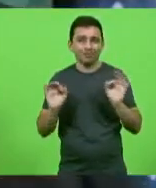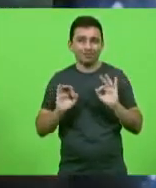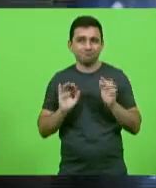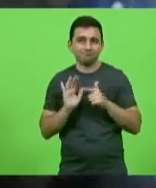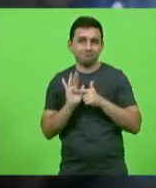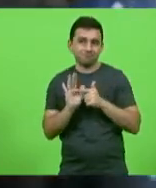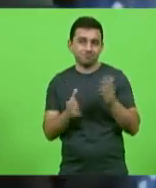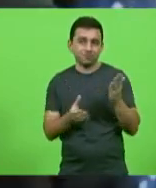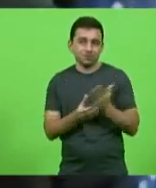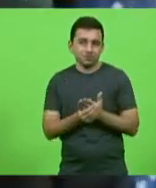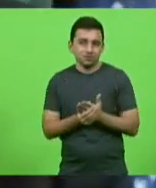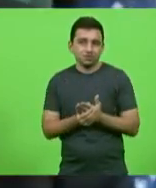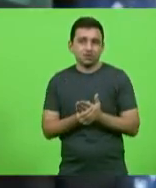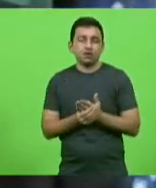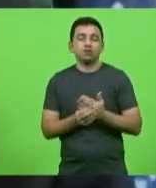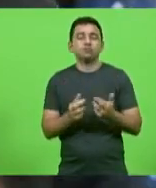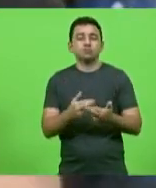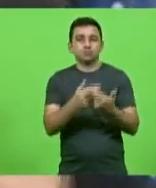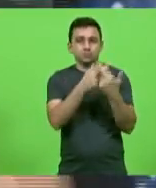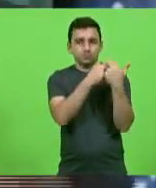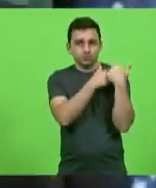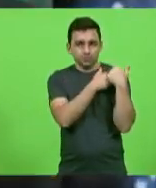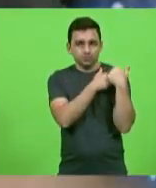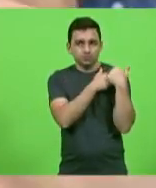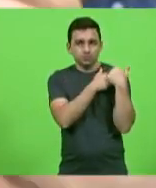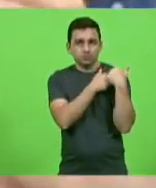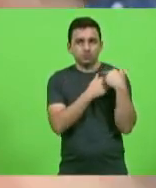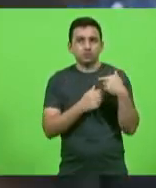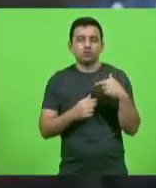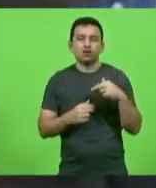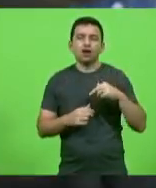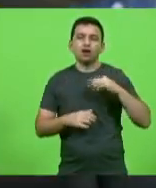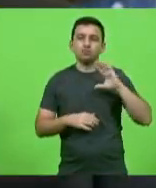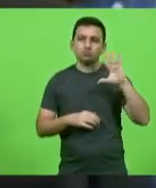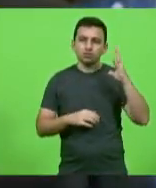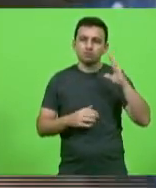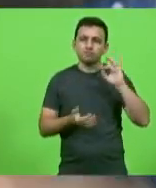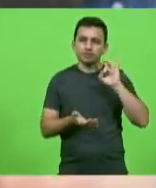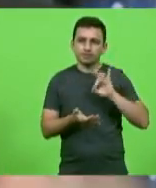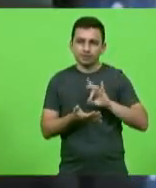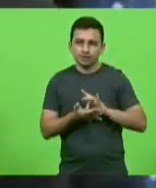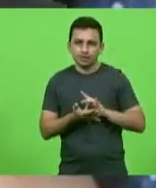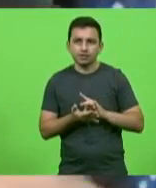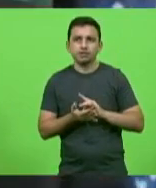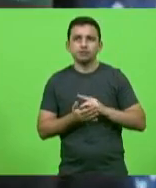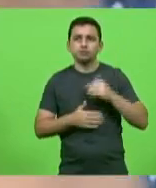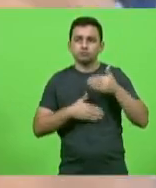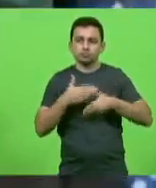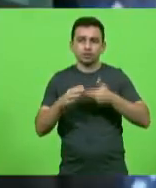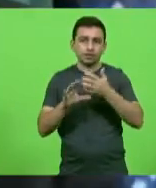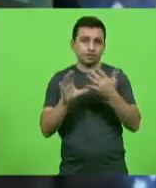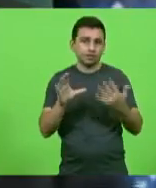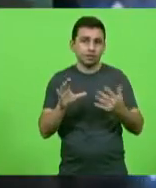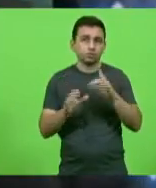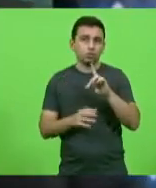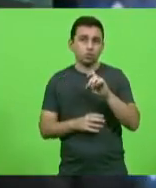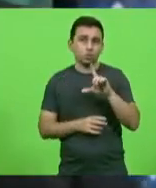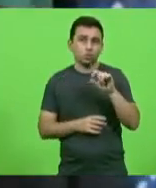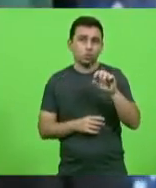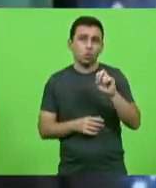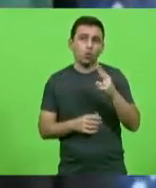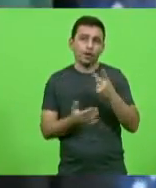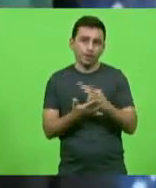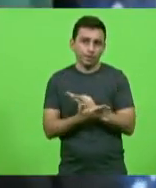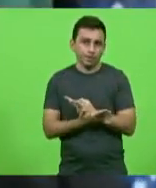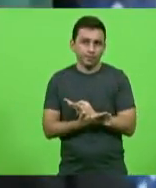nos autos do processo de responsabilização situação ou circunstância fática capaz de caracterizar o dolo ou